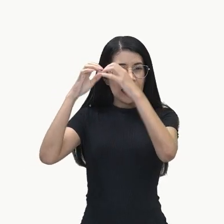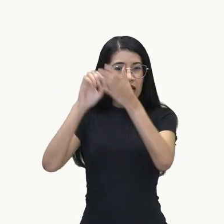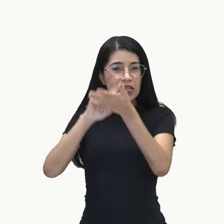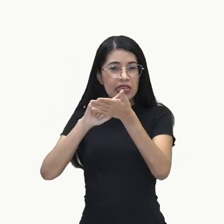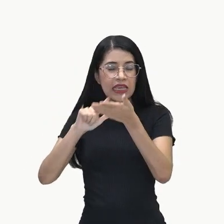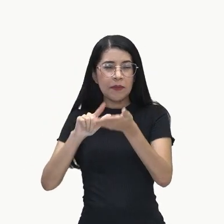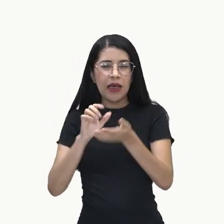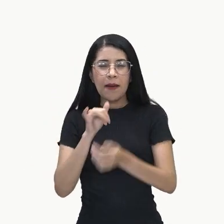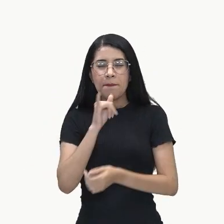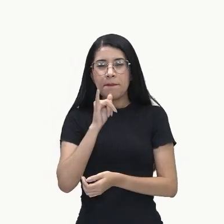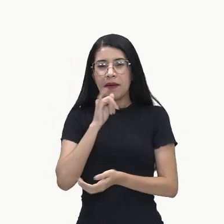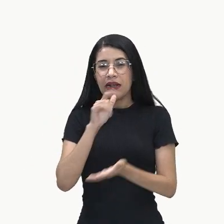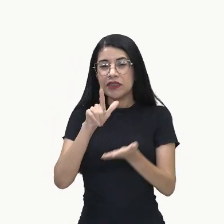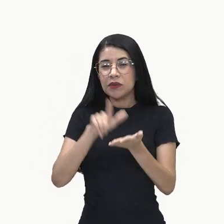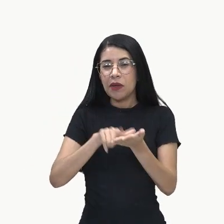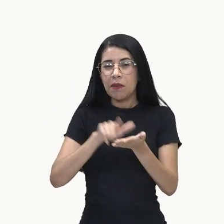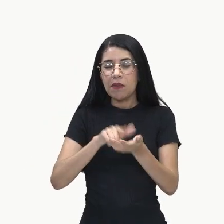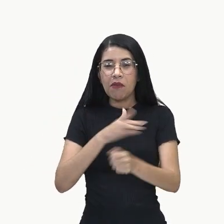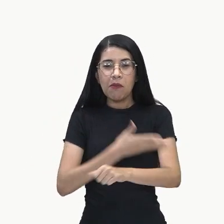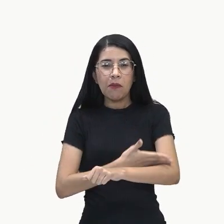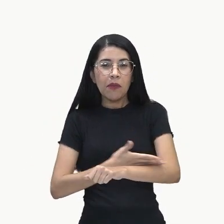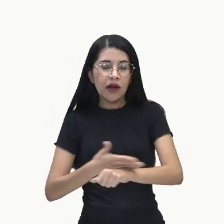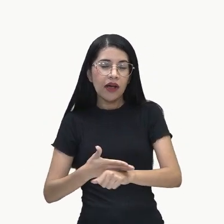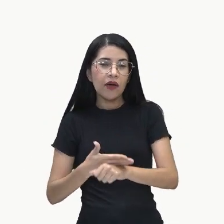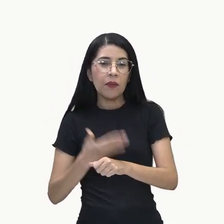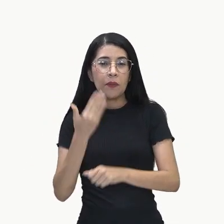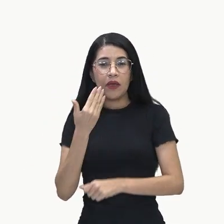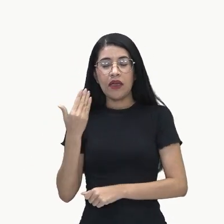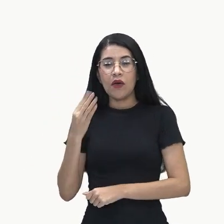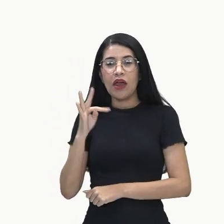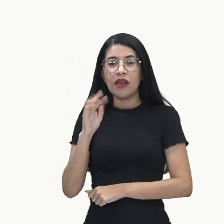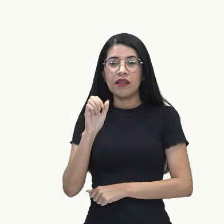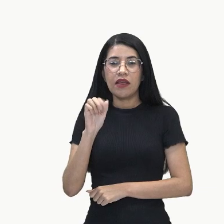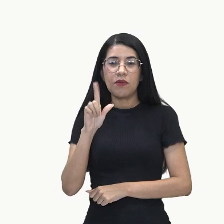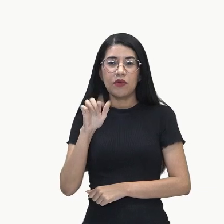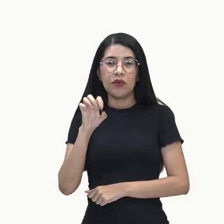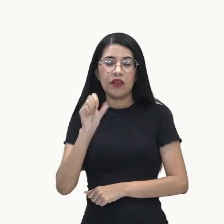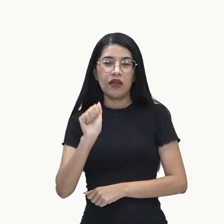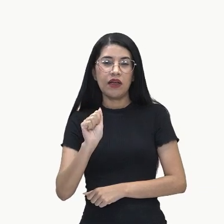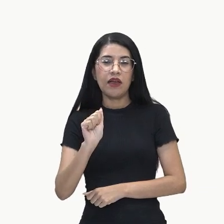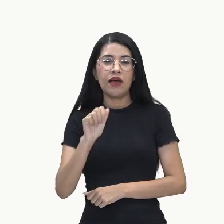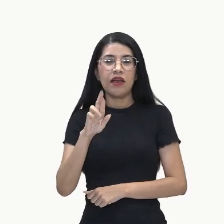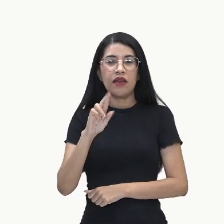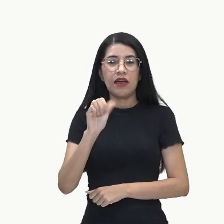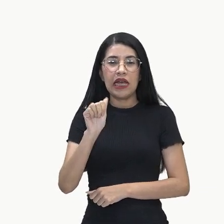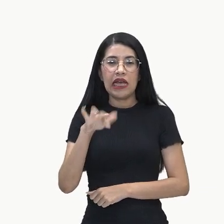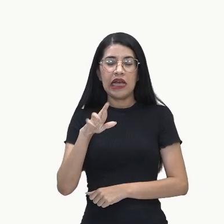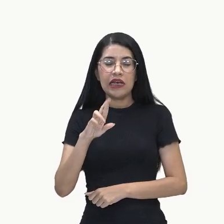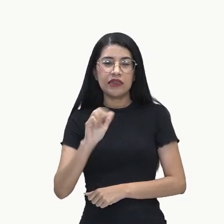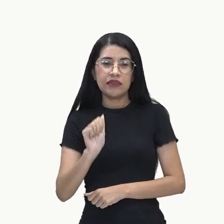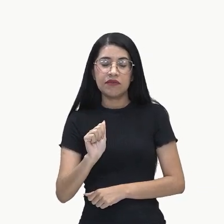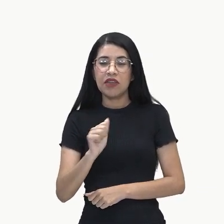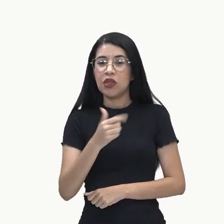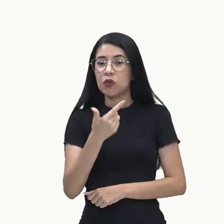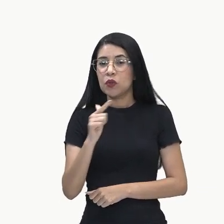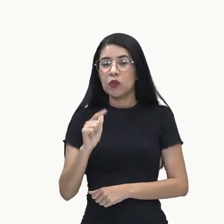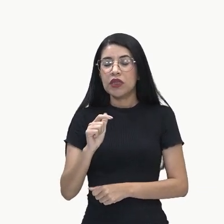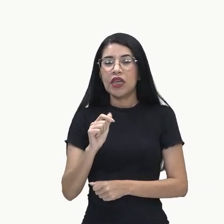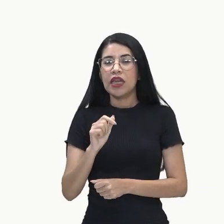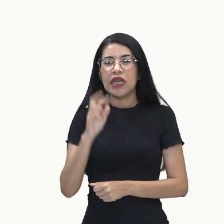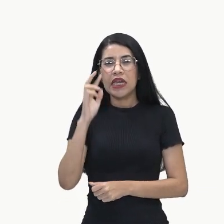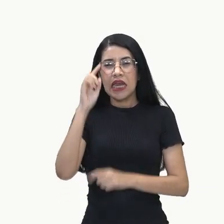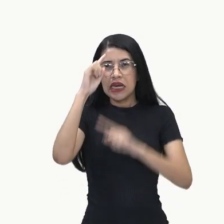a famosa tábula rasa de Locke, né? Desprovida de qualquer ideia. Olha só.